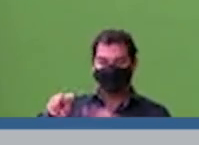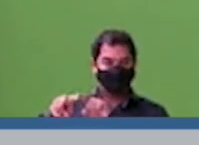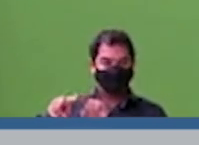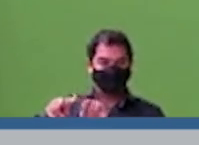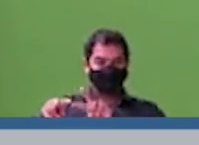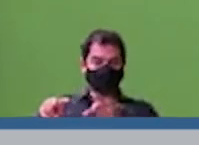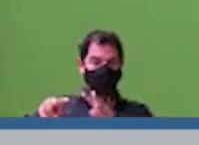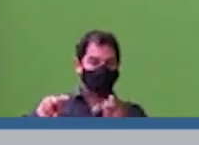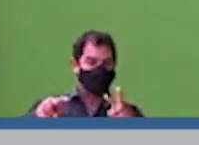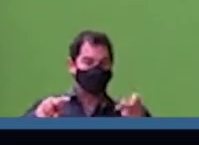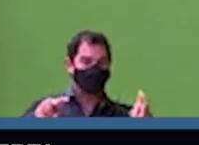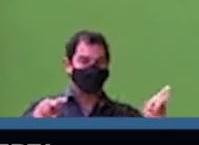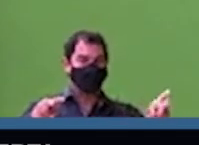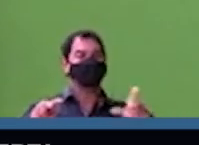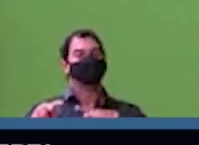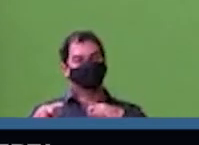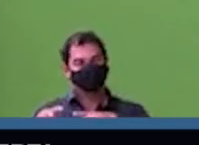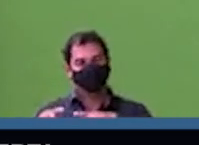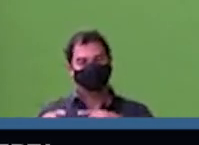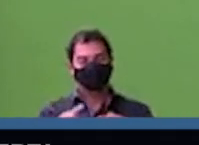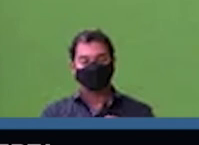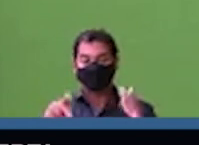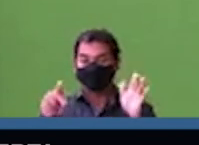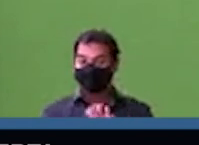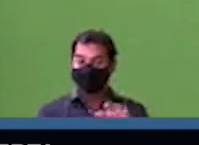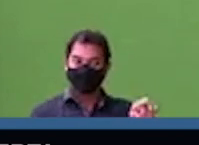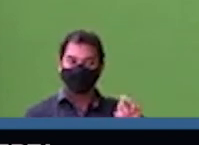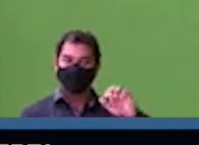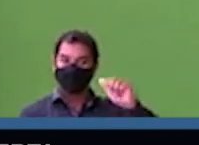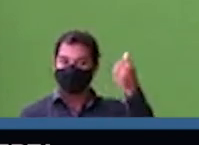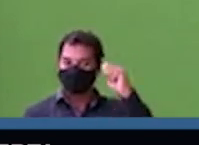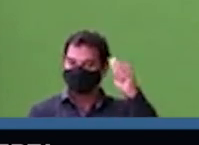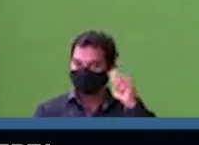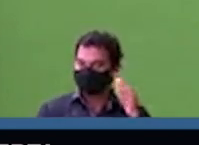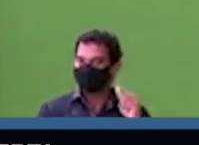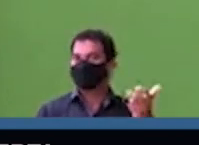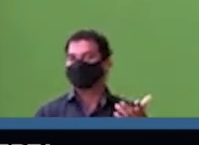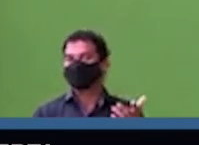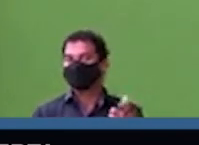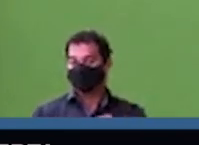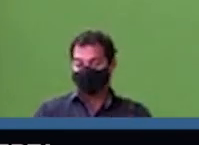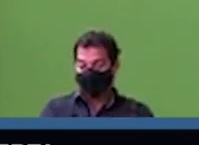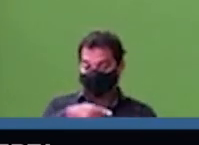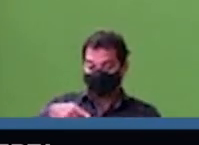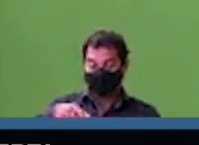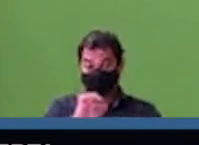do nosso estado, para Argentina e Paraguai. Elas estão com